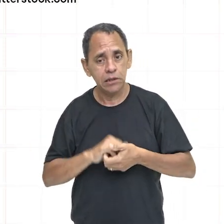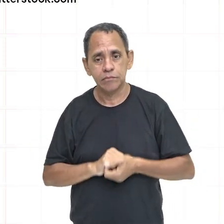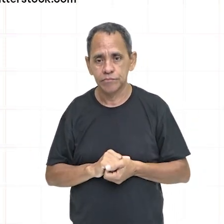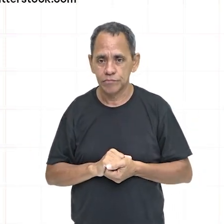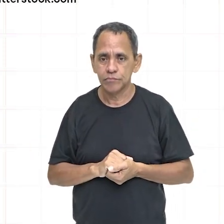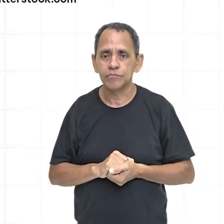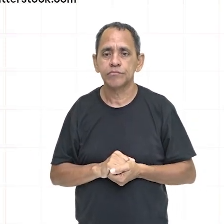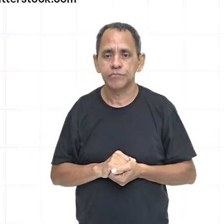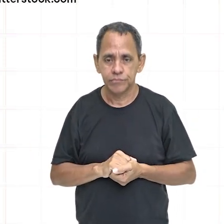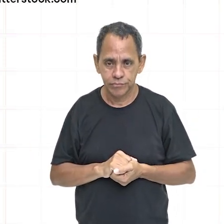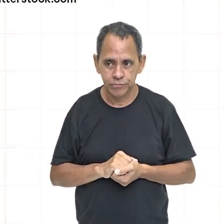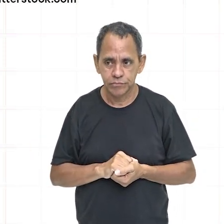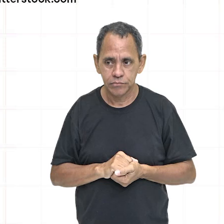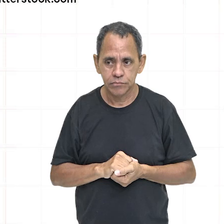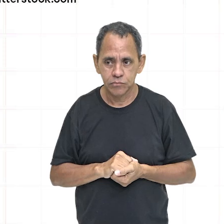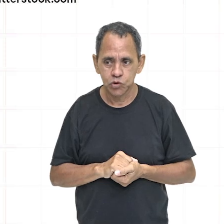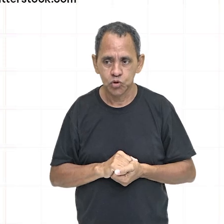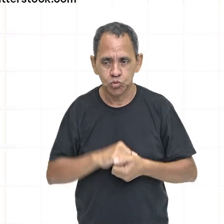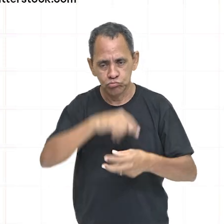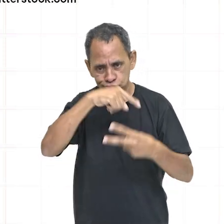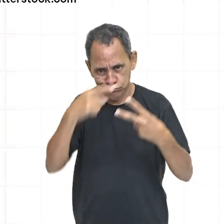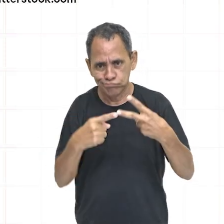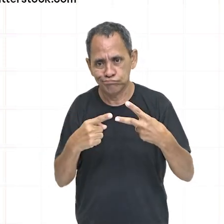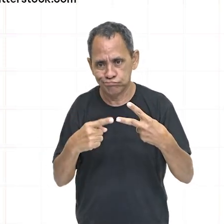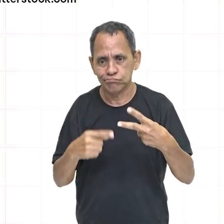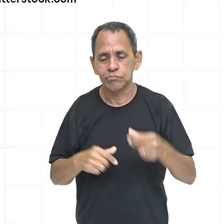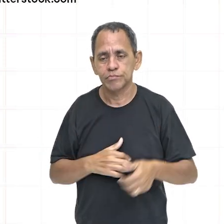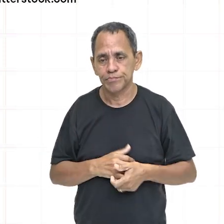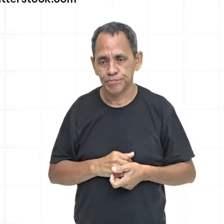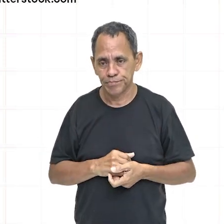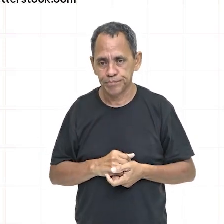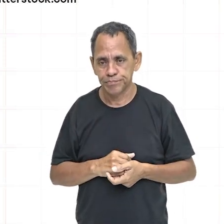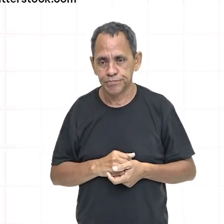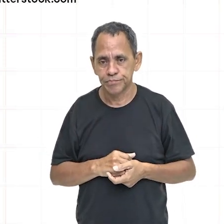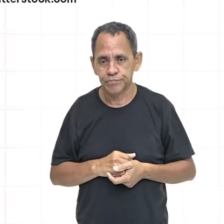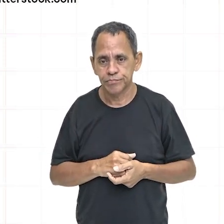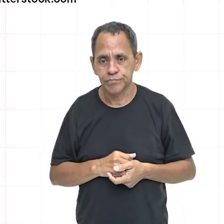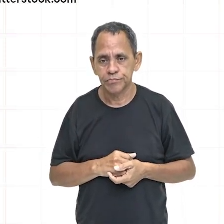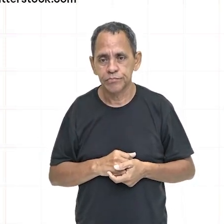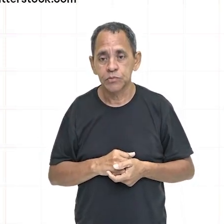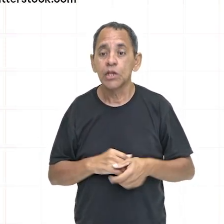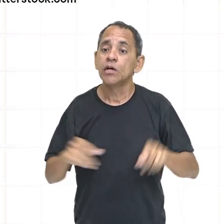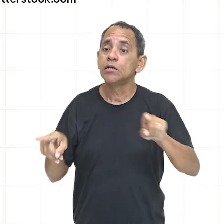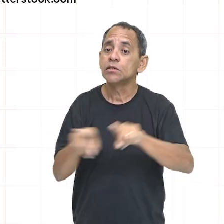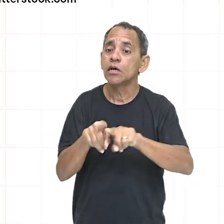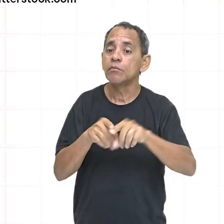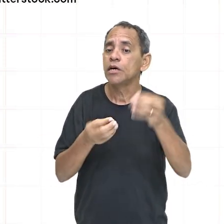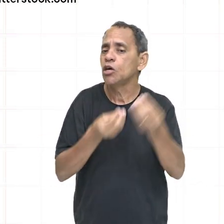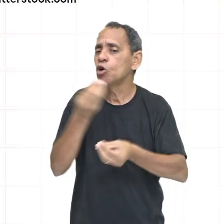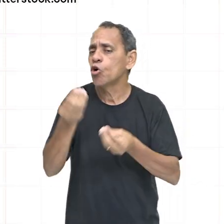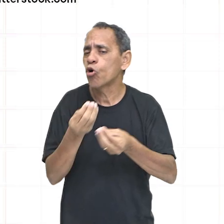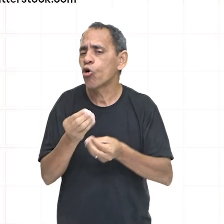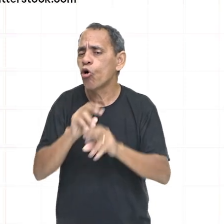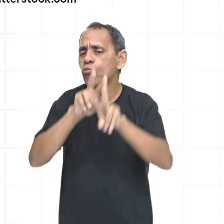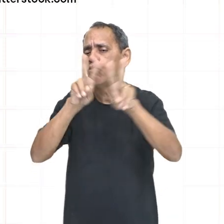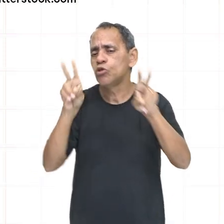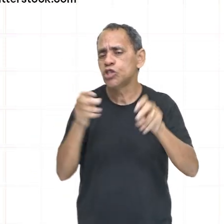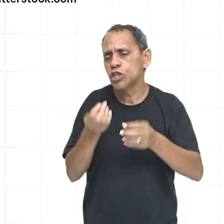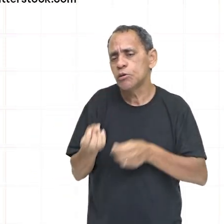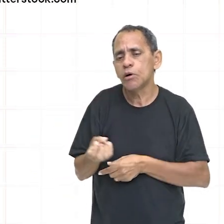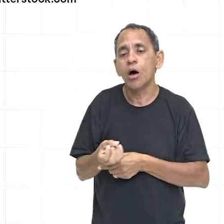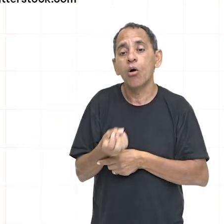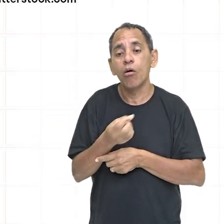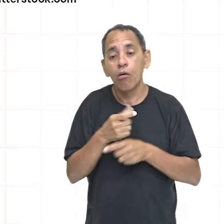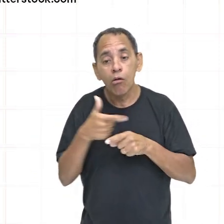metalúrgicas quanto siderúrgicas. O que a gente pode abordar, por fim, aqui sobre a economia lá daquela